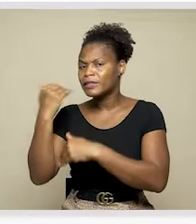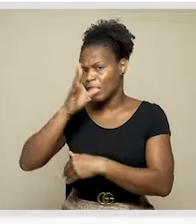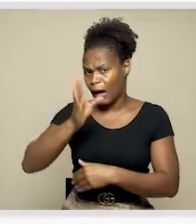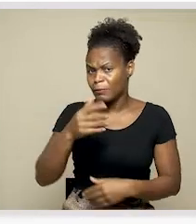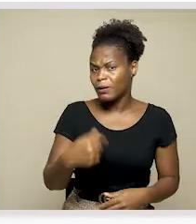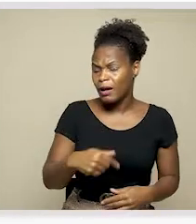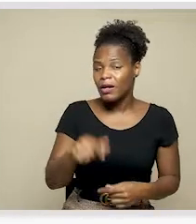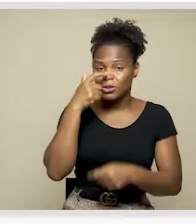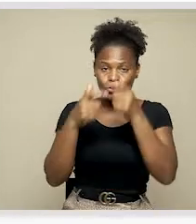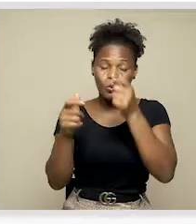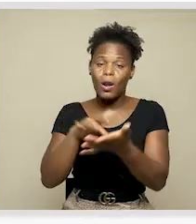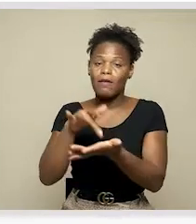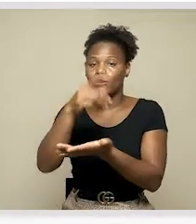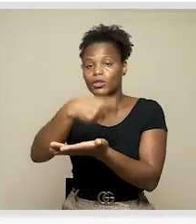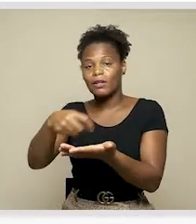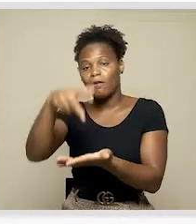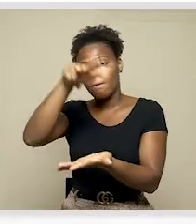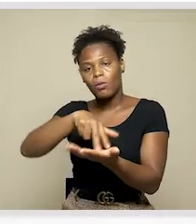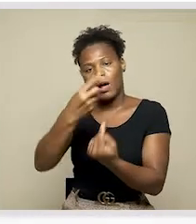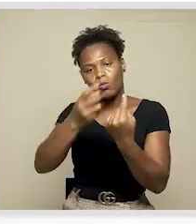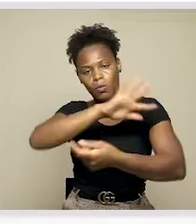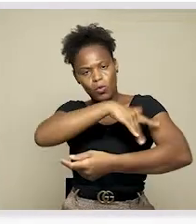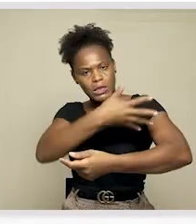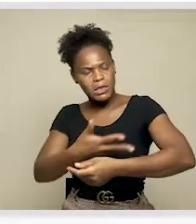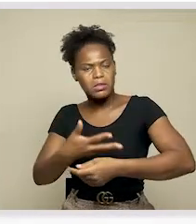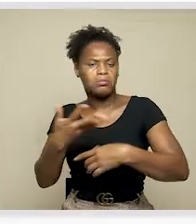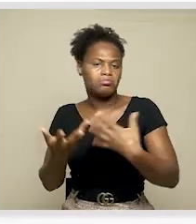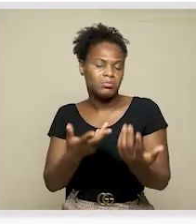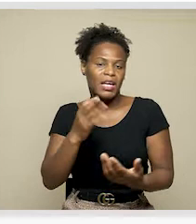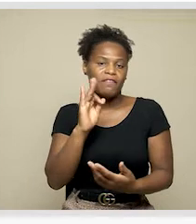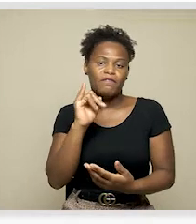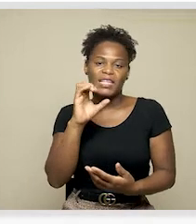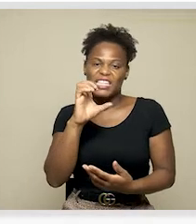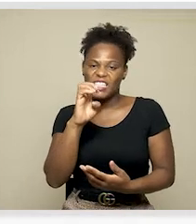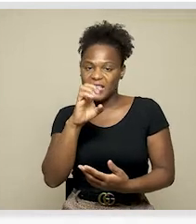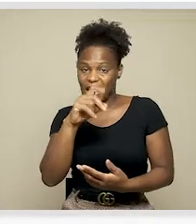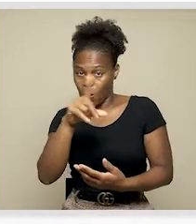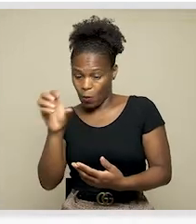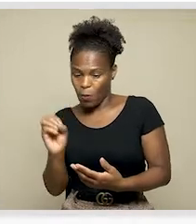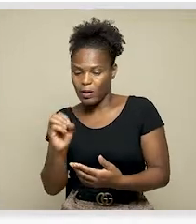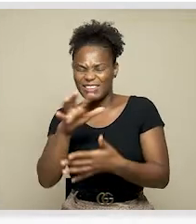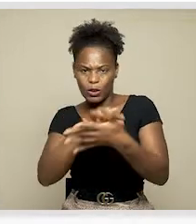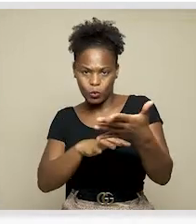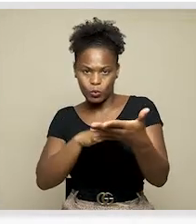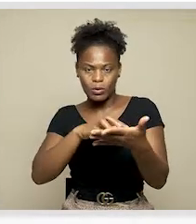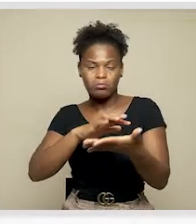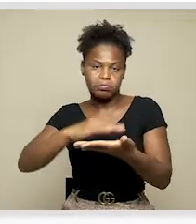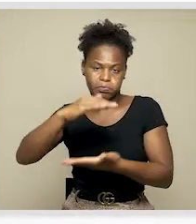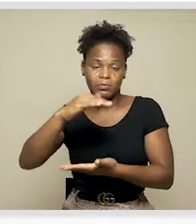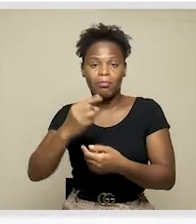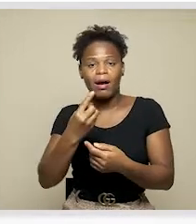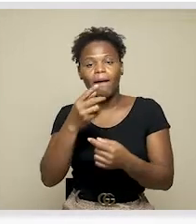época, os escritores publicaram alguma poesia, ficção e ensaio em secção ou página reservada para o